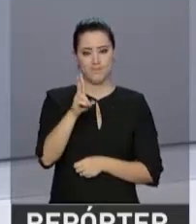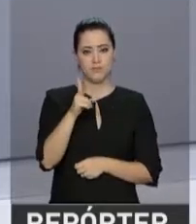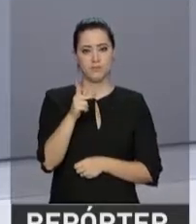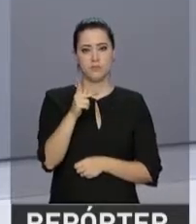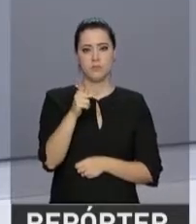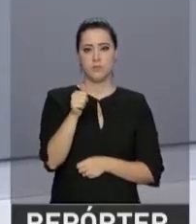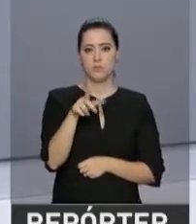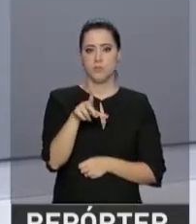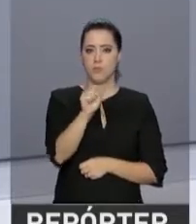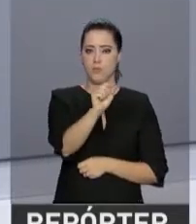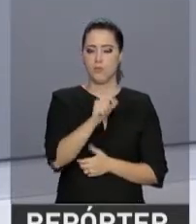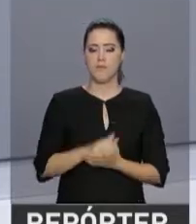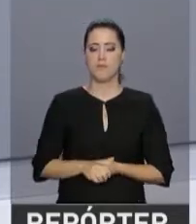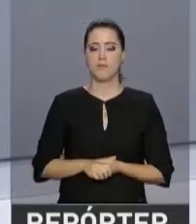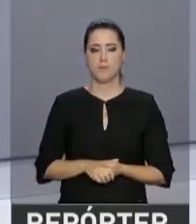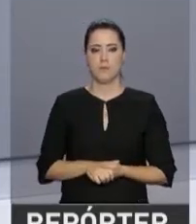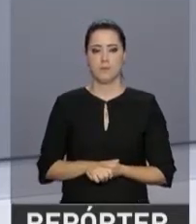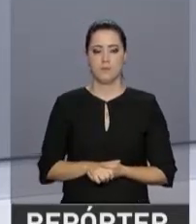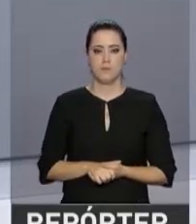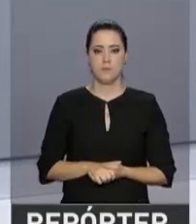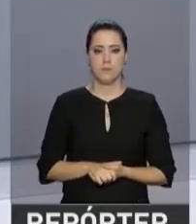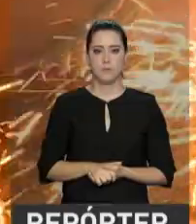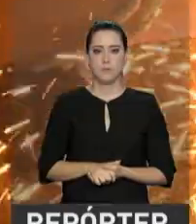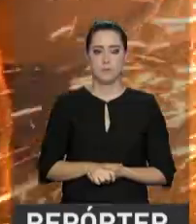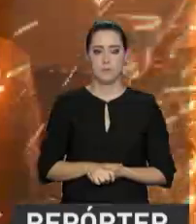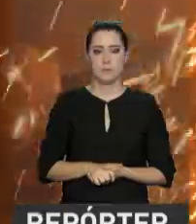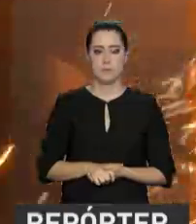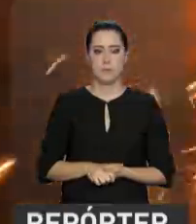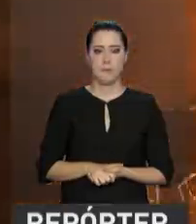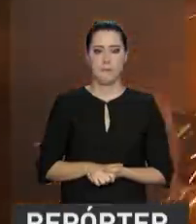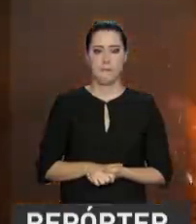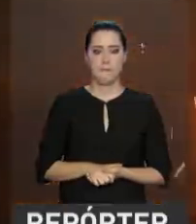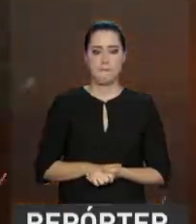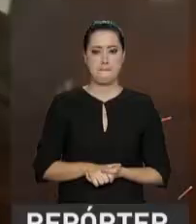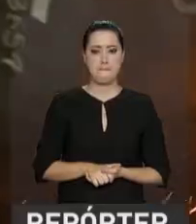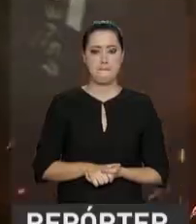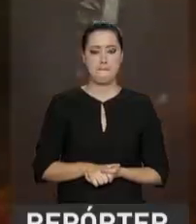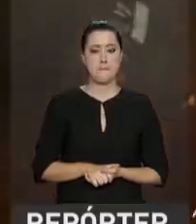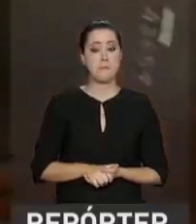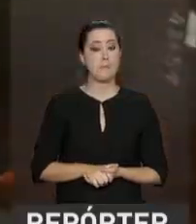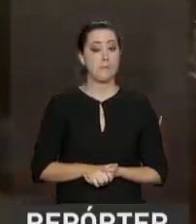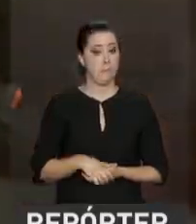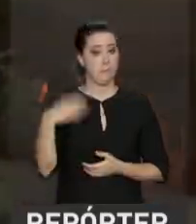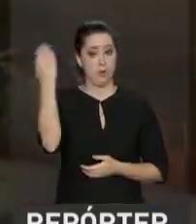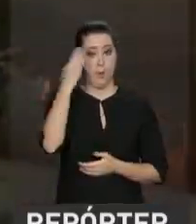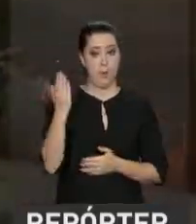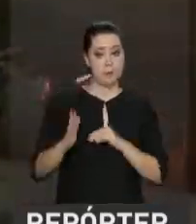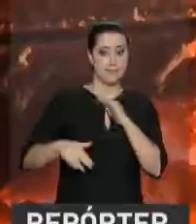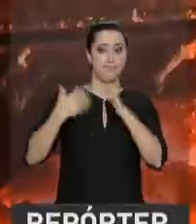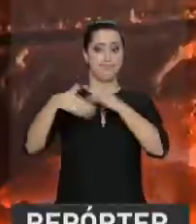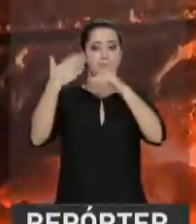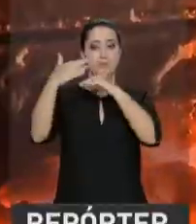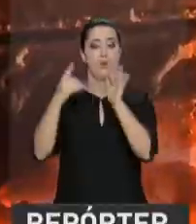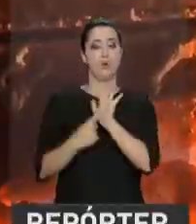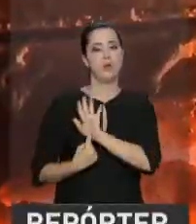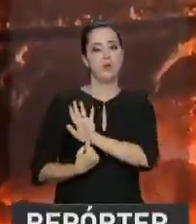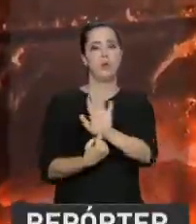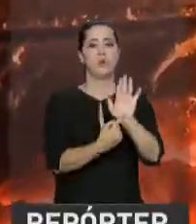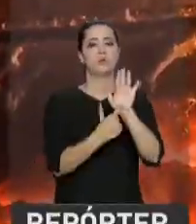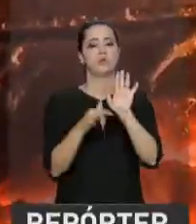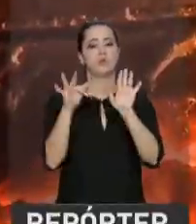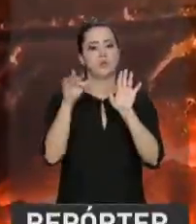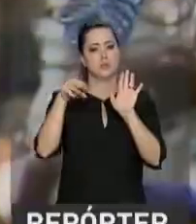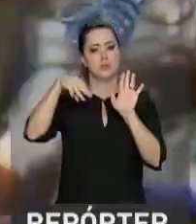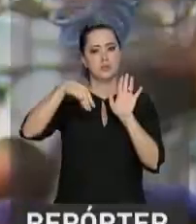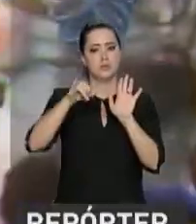entenda na reportagem de paulo la sálvia o brasil em aceleração é o que revela o fundo monetário